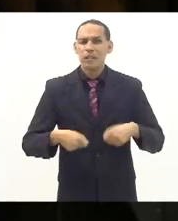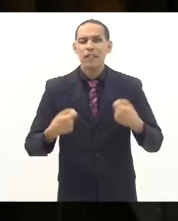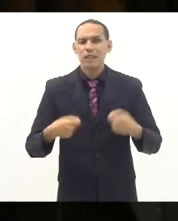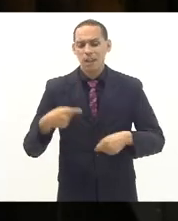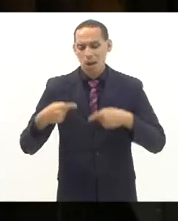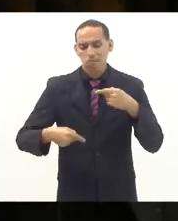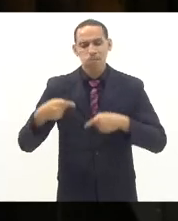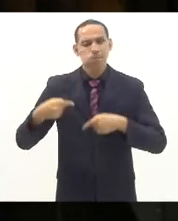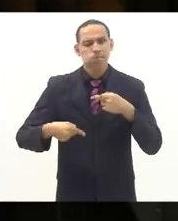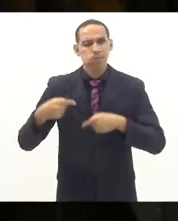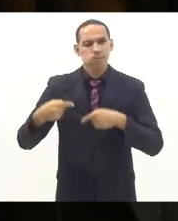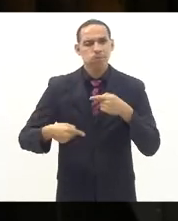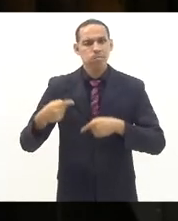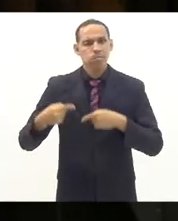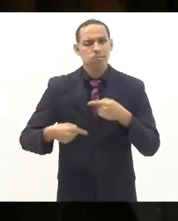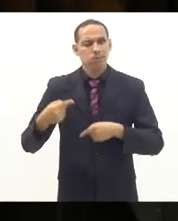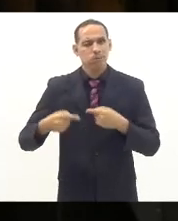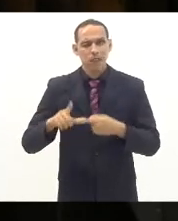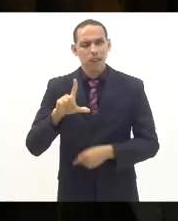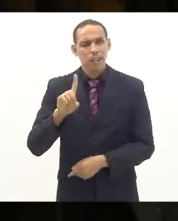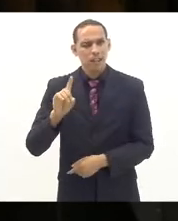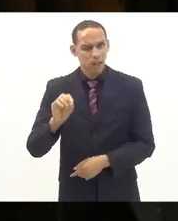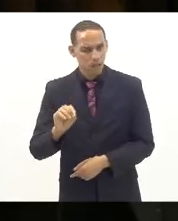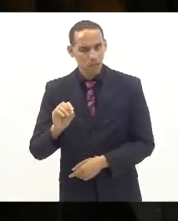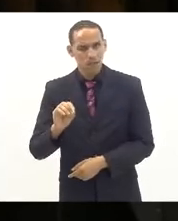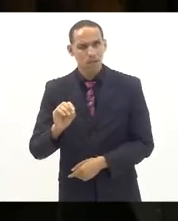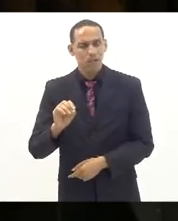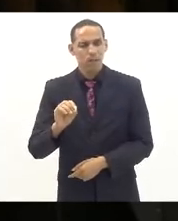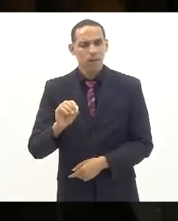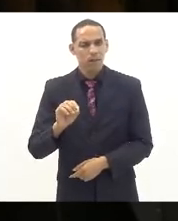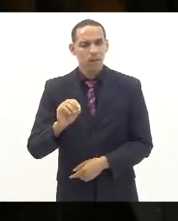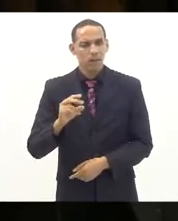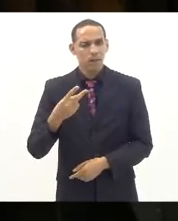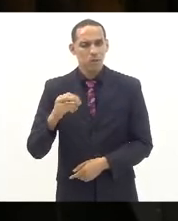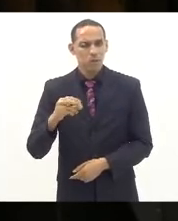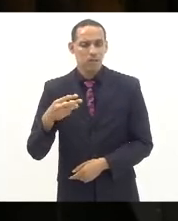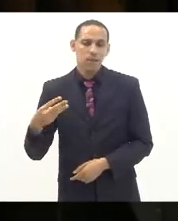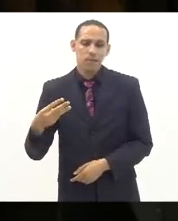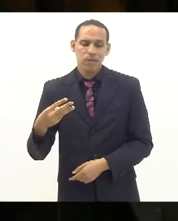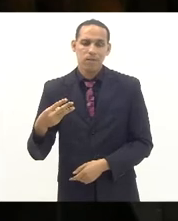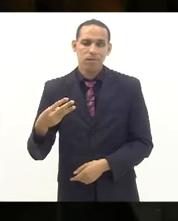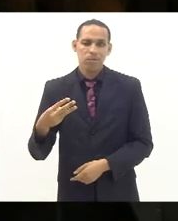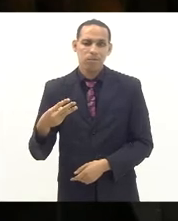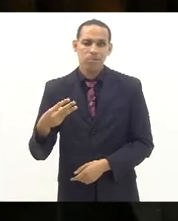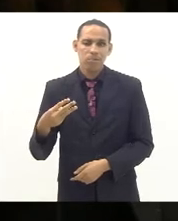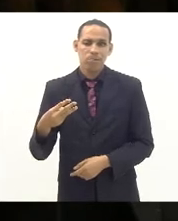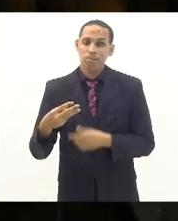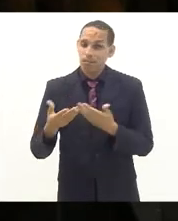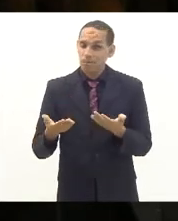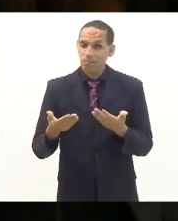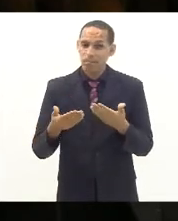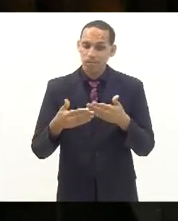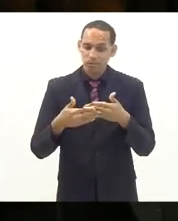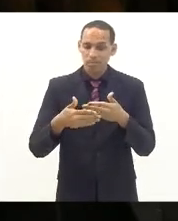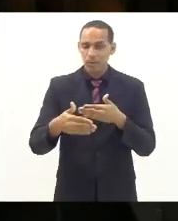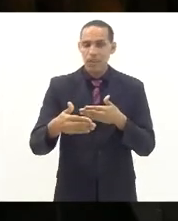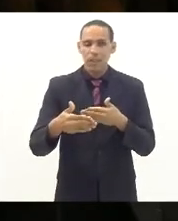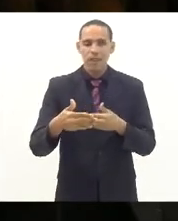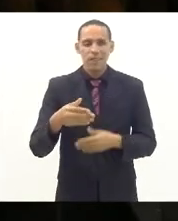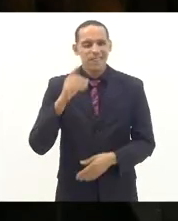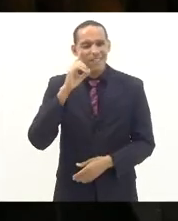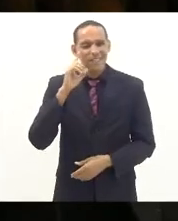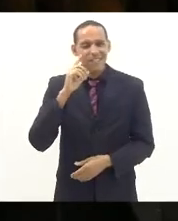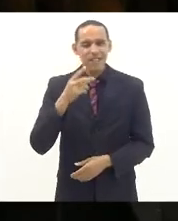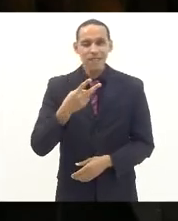discutir a nossa lei de diretrizes orçamentárias para 23 e a partir do dia